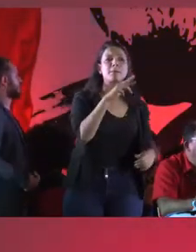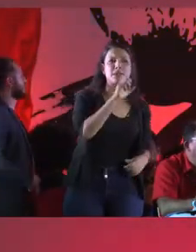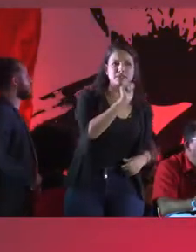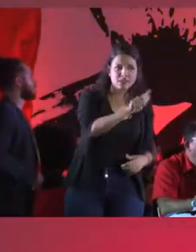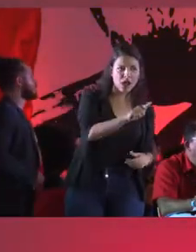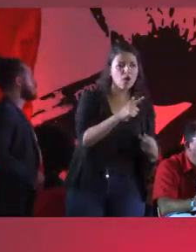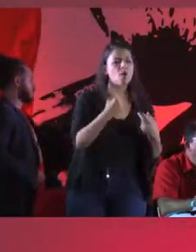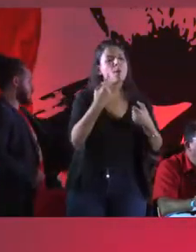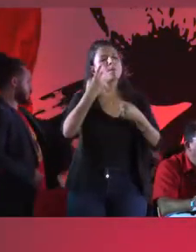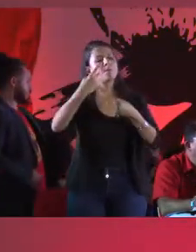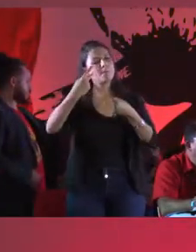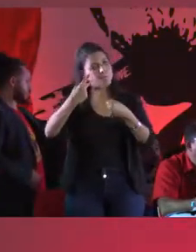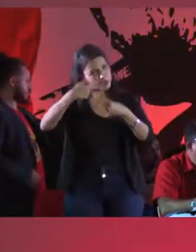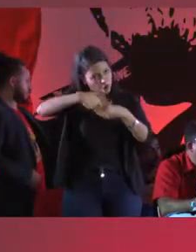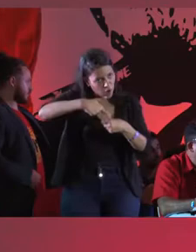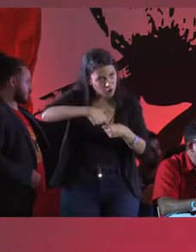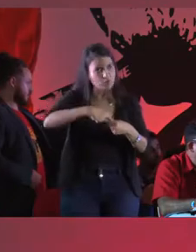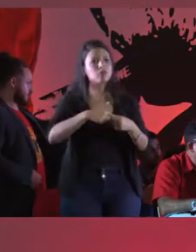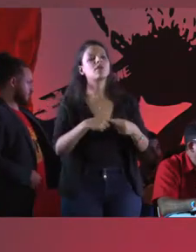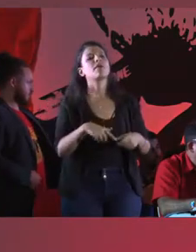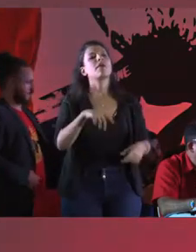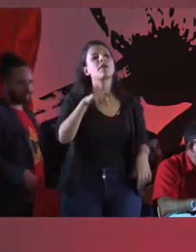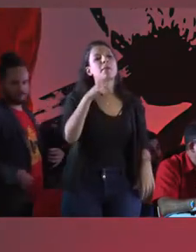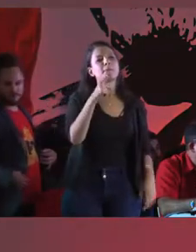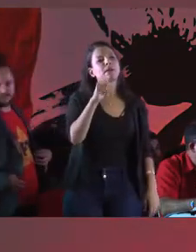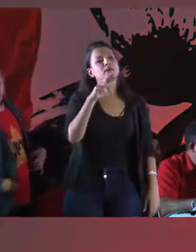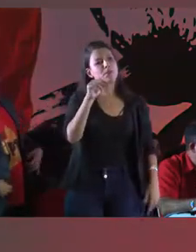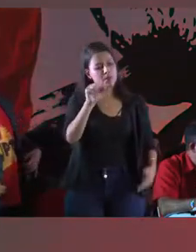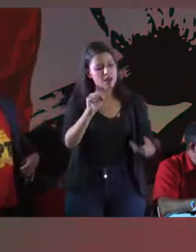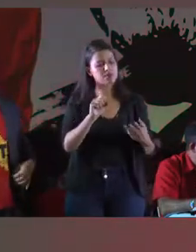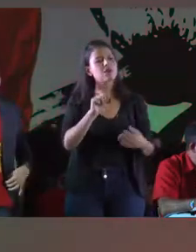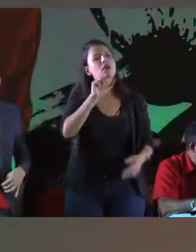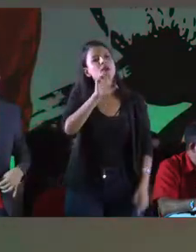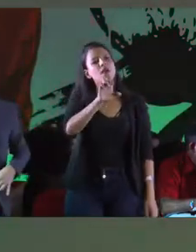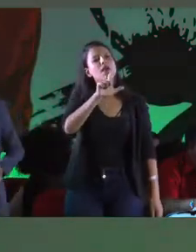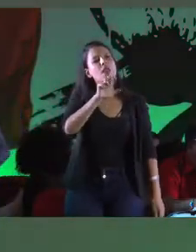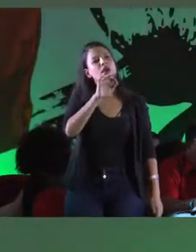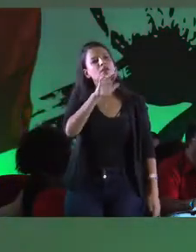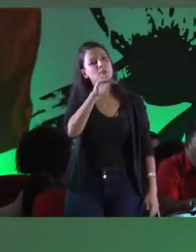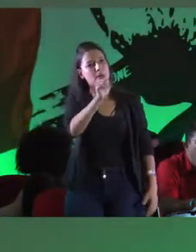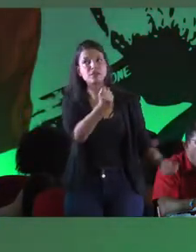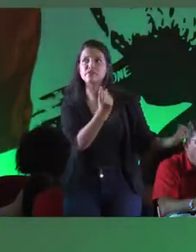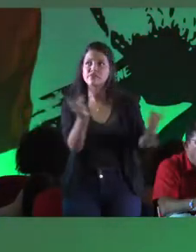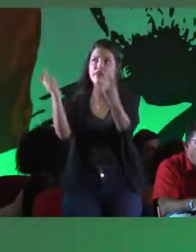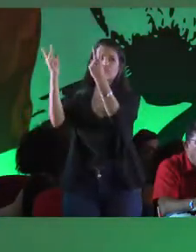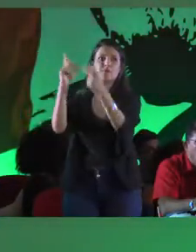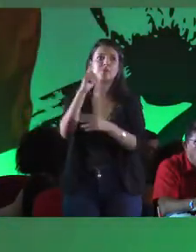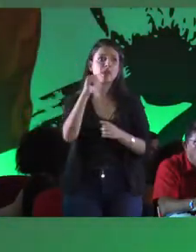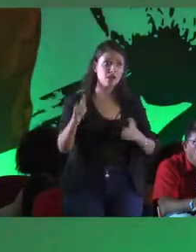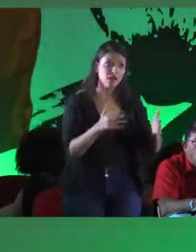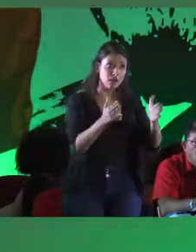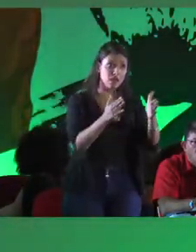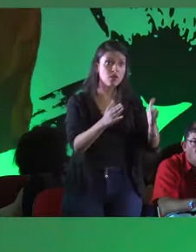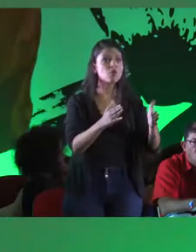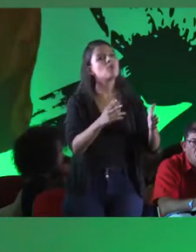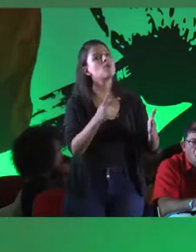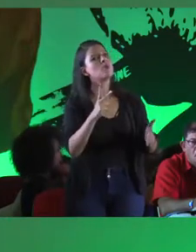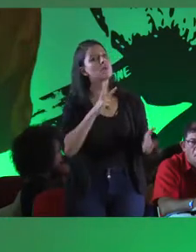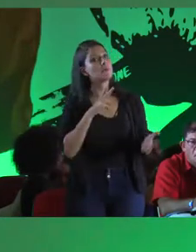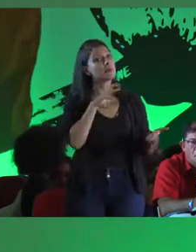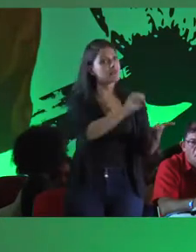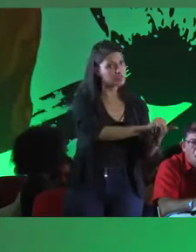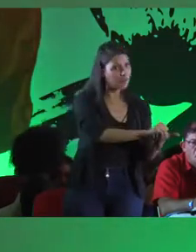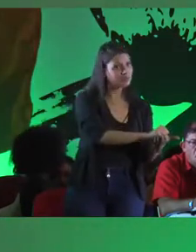Petrobras, Gabriele, e agora querem vender a Eletrobras. Querem privatizar a vazão dos nossos rios. E com certeza isso vai